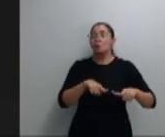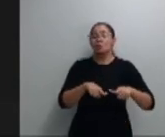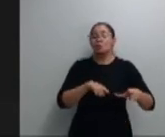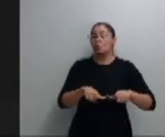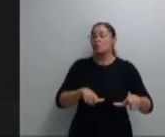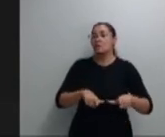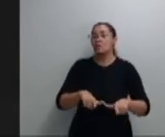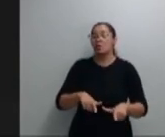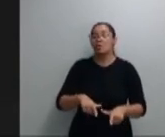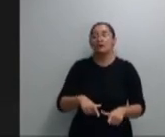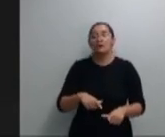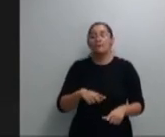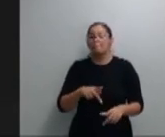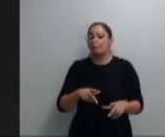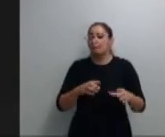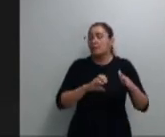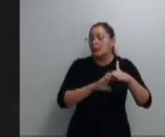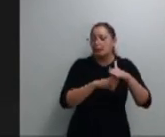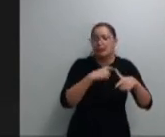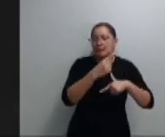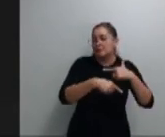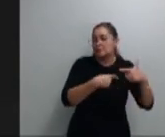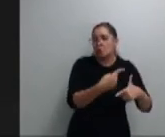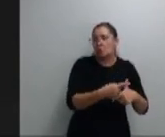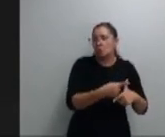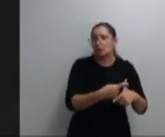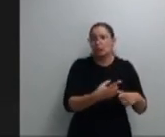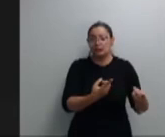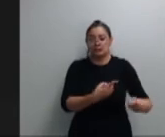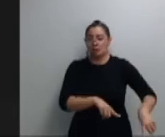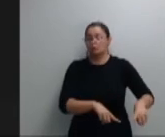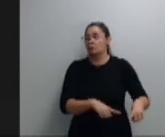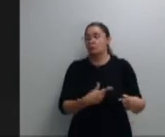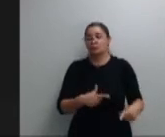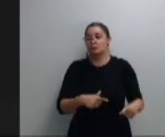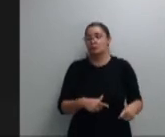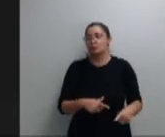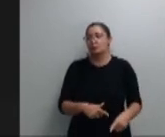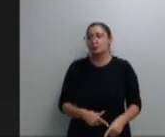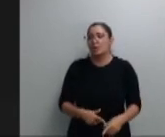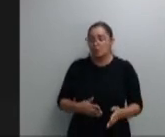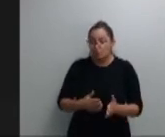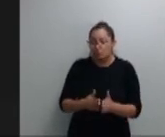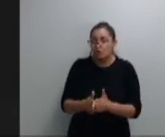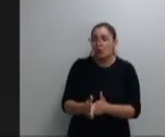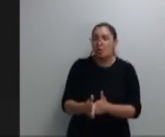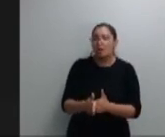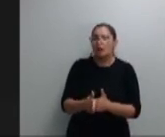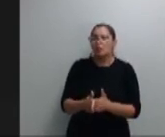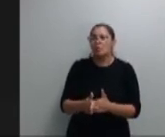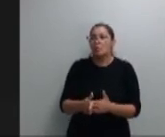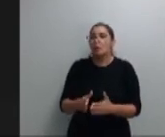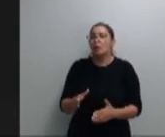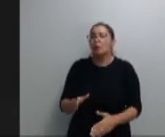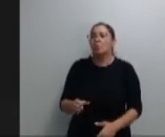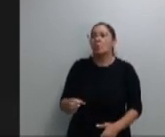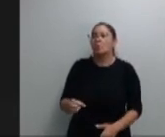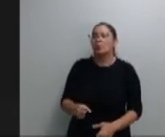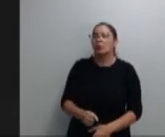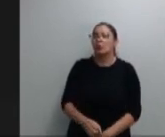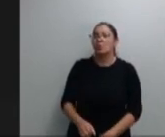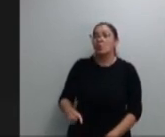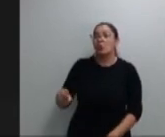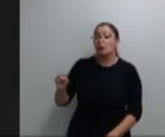concorrentes mas da sociedade como um todo nesse sentido Sérgio Varela Bruna especialista em direito da